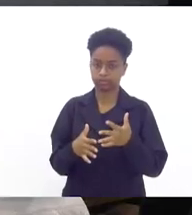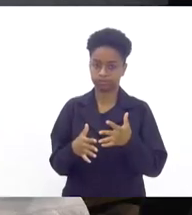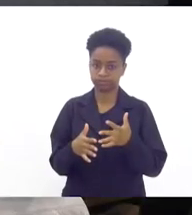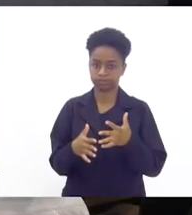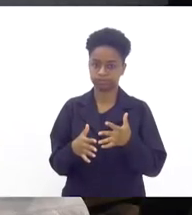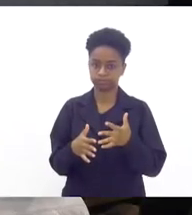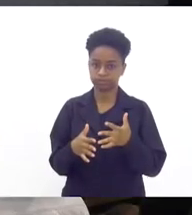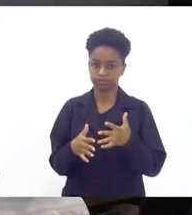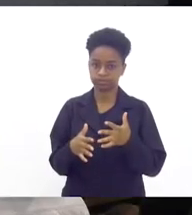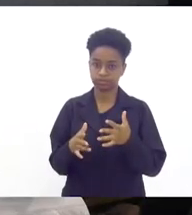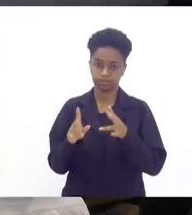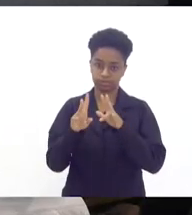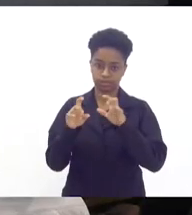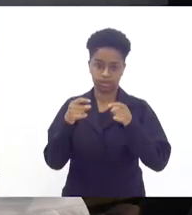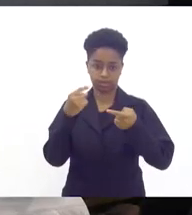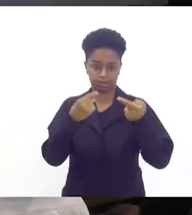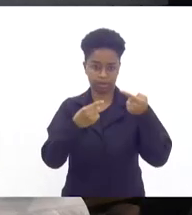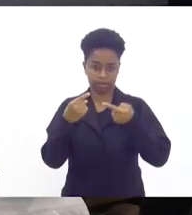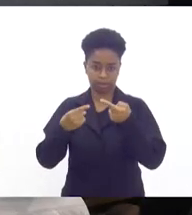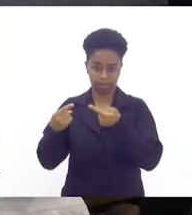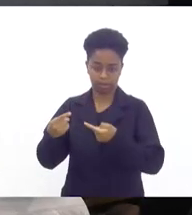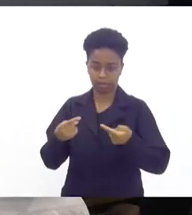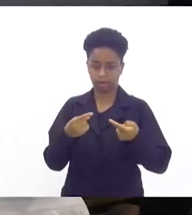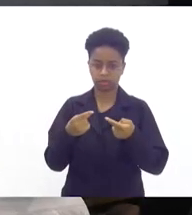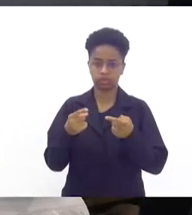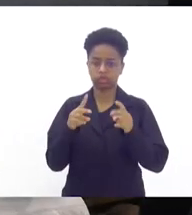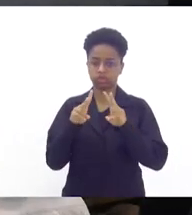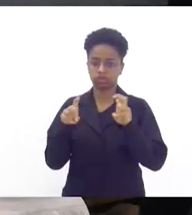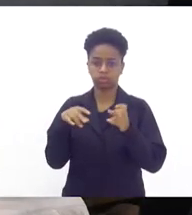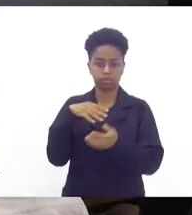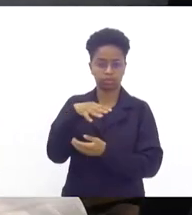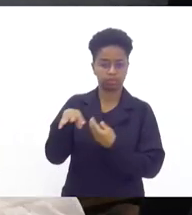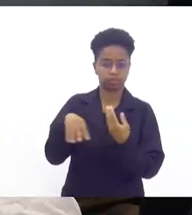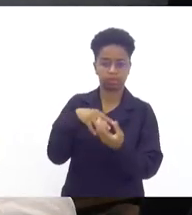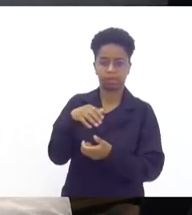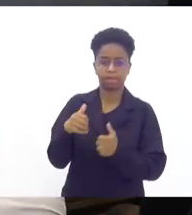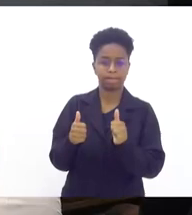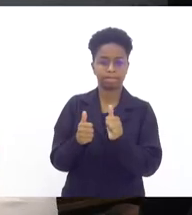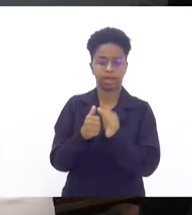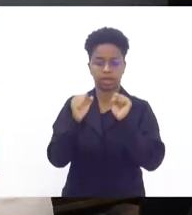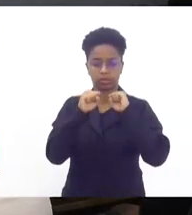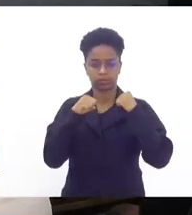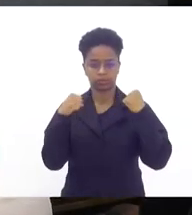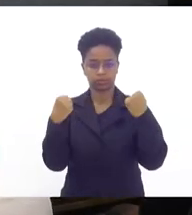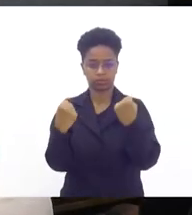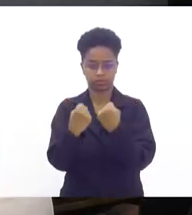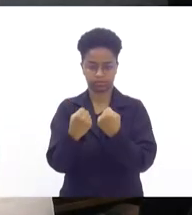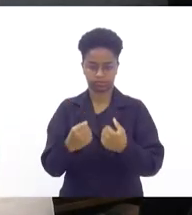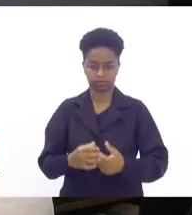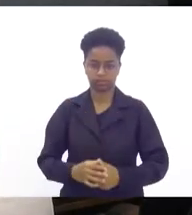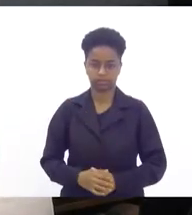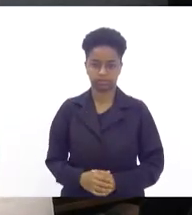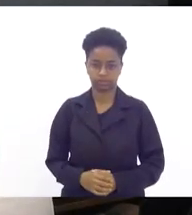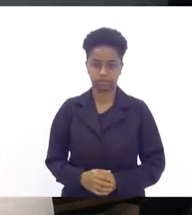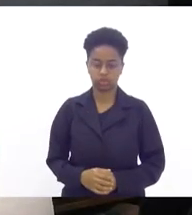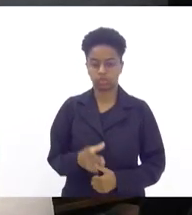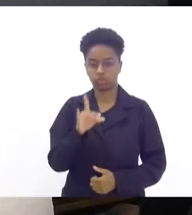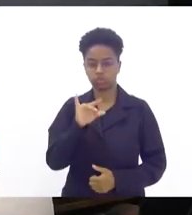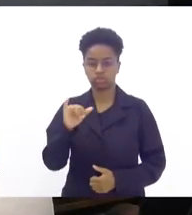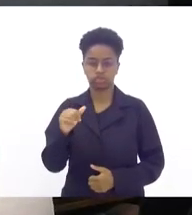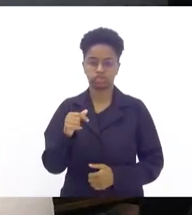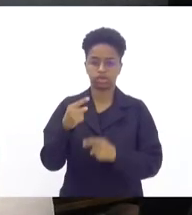Essa questão toda debatida sobre a desordem pública no entorno do Maracanã próximo aos jogos que